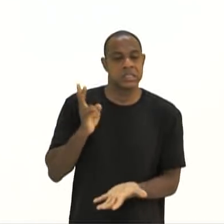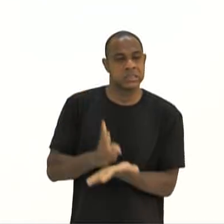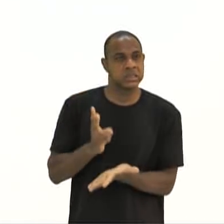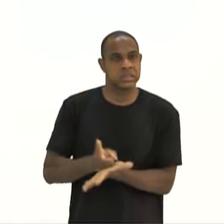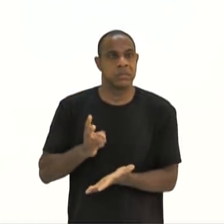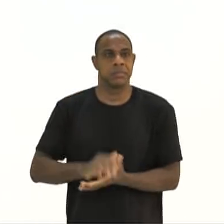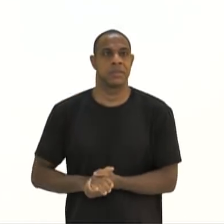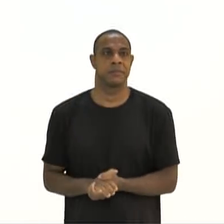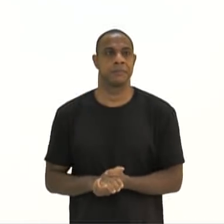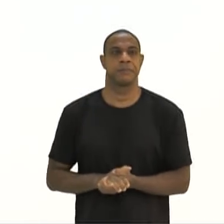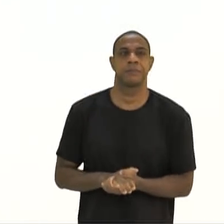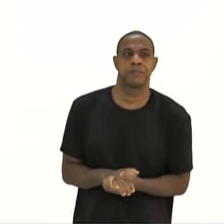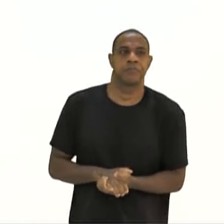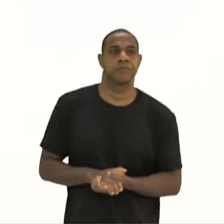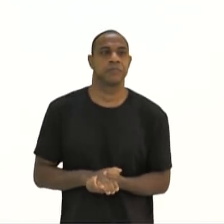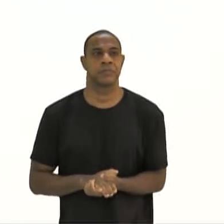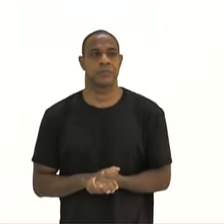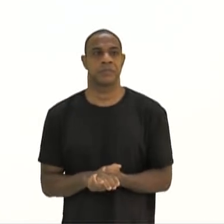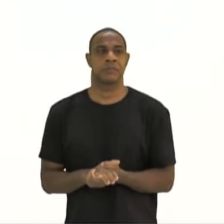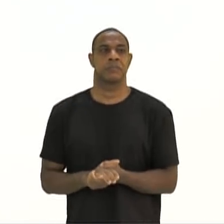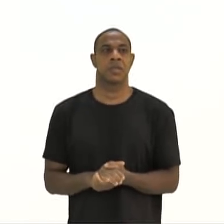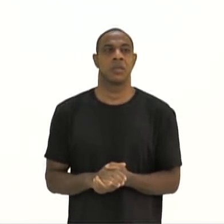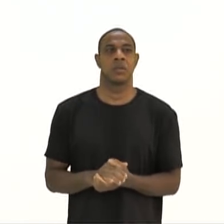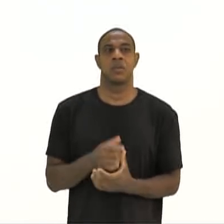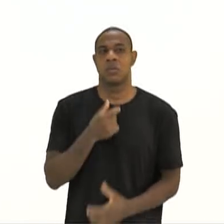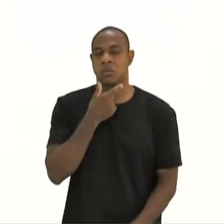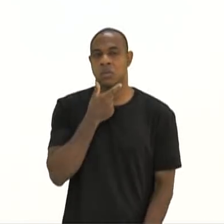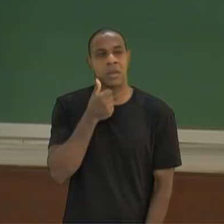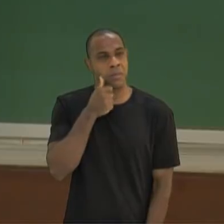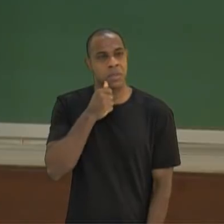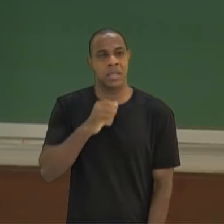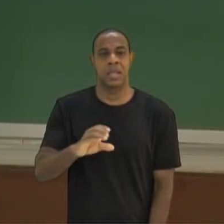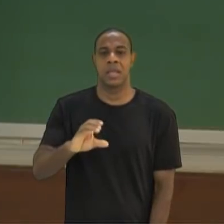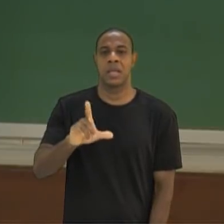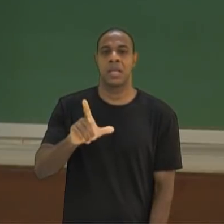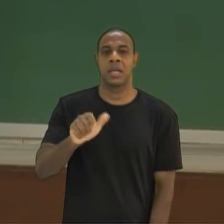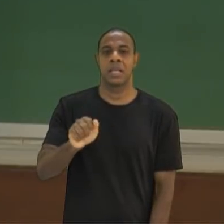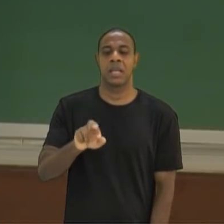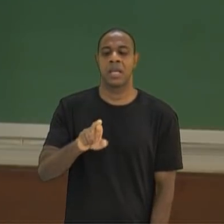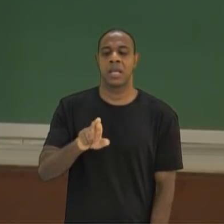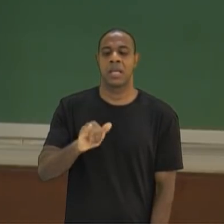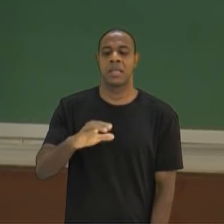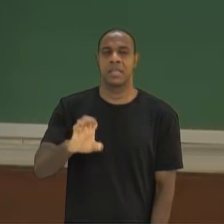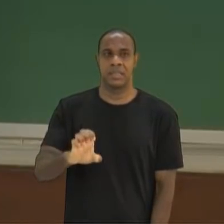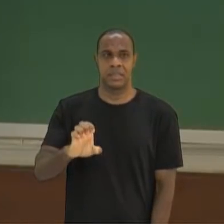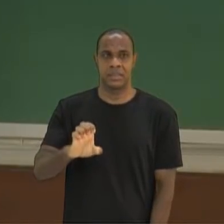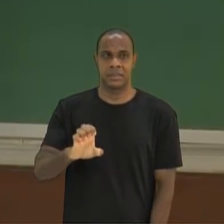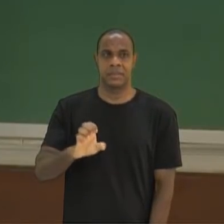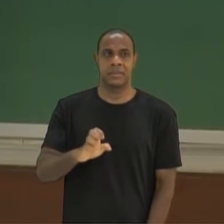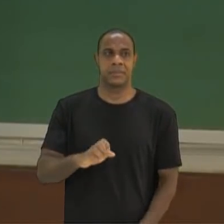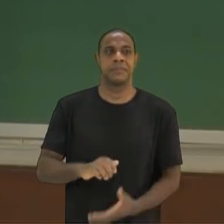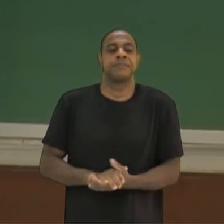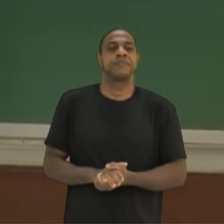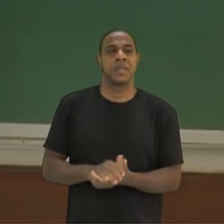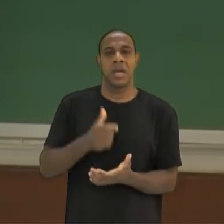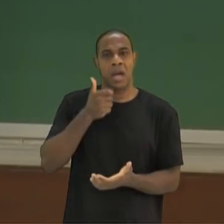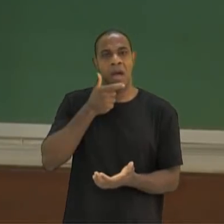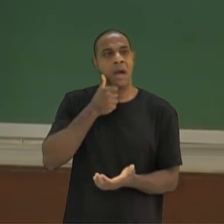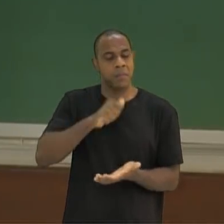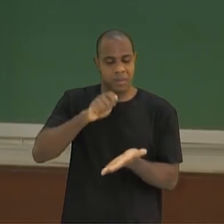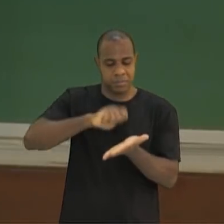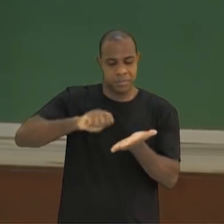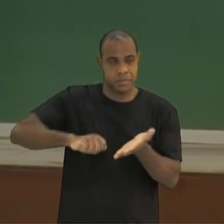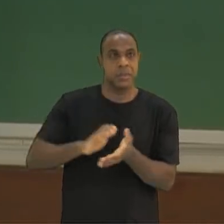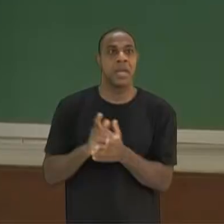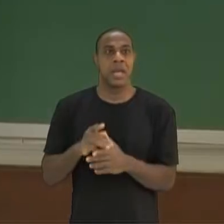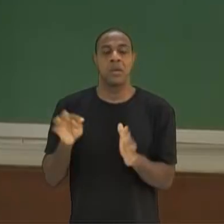Clarice Lispector, em Um Sopro de Vida. Então, a gente tem aqui um texto que, conforme vocês podem ver, é bem curtinho,